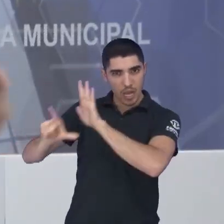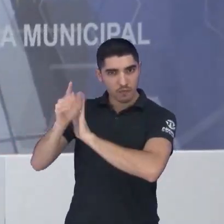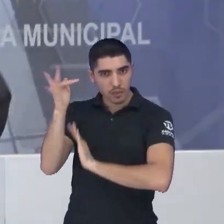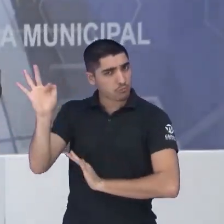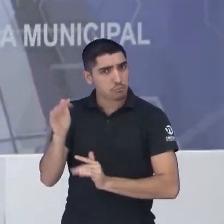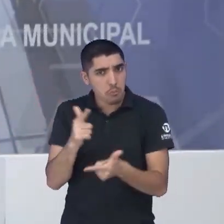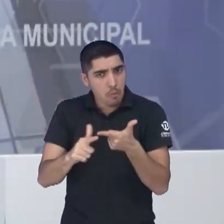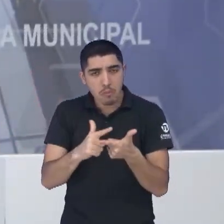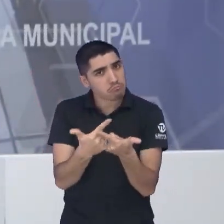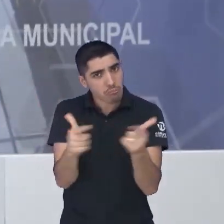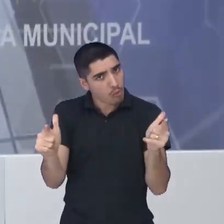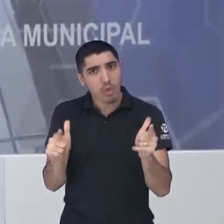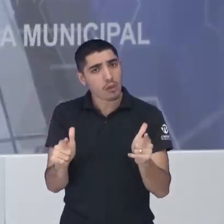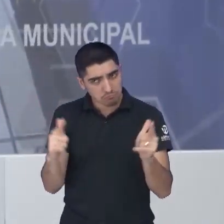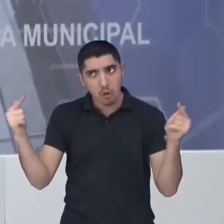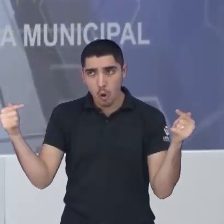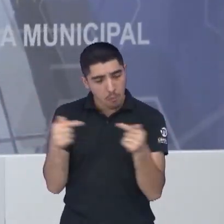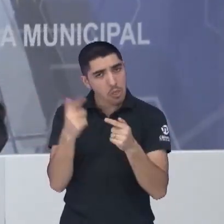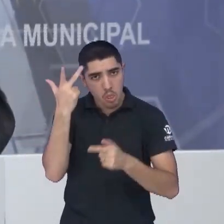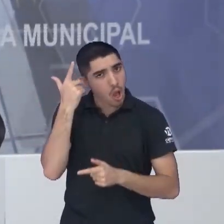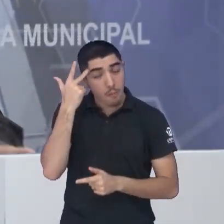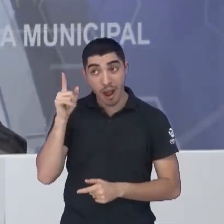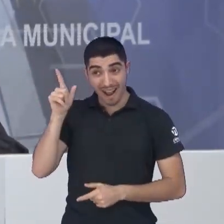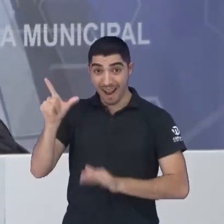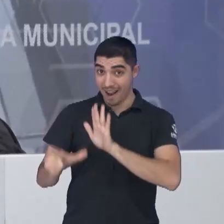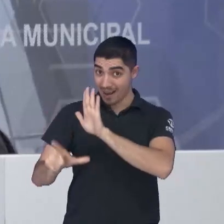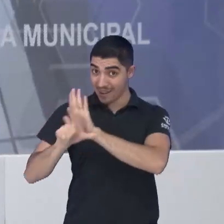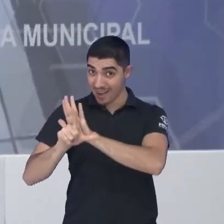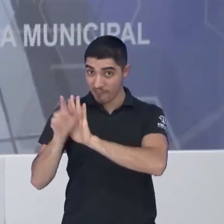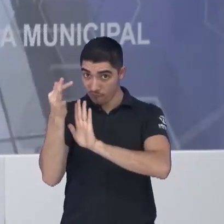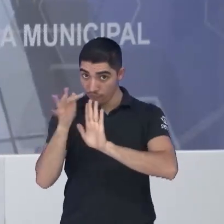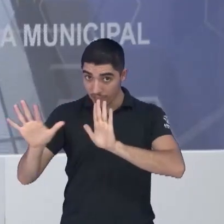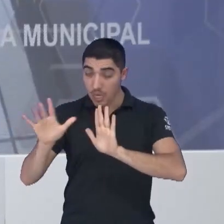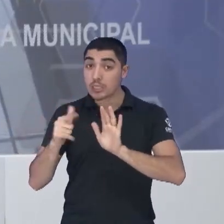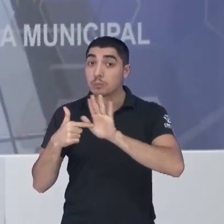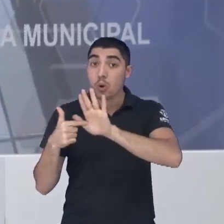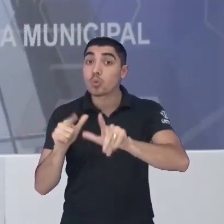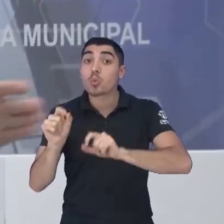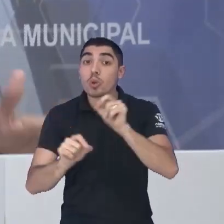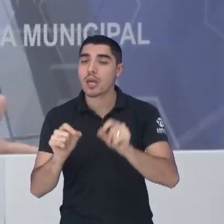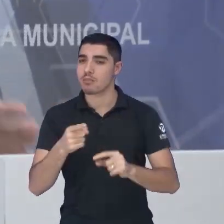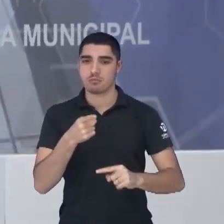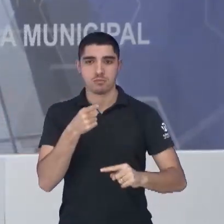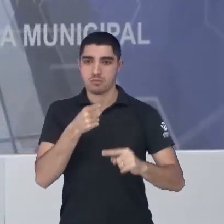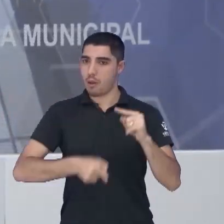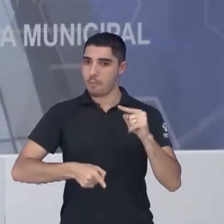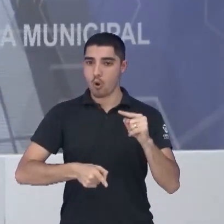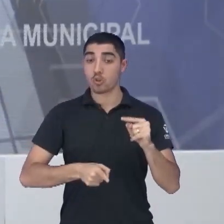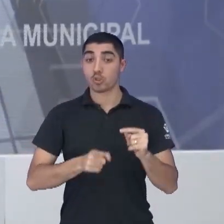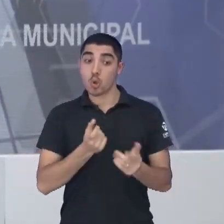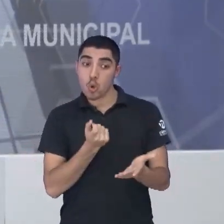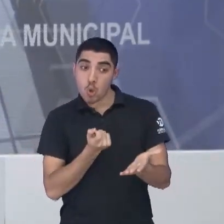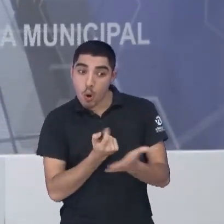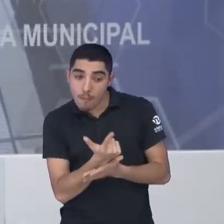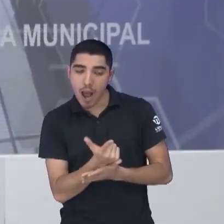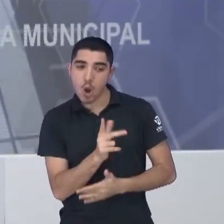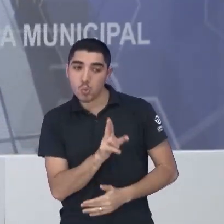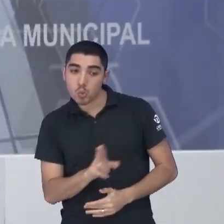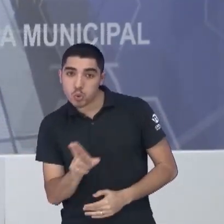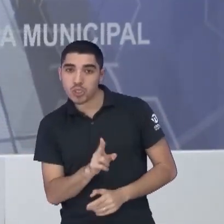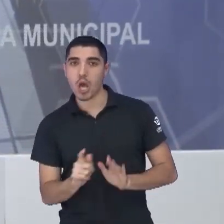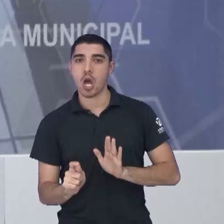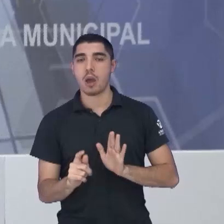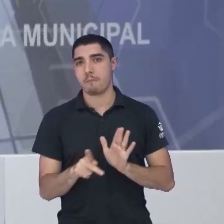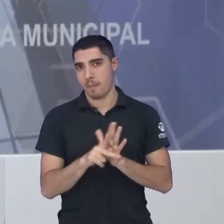federal, ela fala sobre a proibição do uso, do consumo, da compra, da venda de drogas. E a